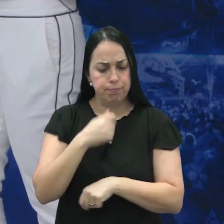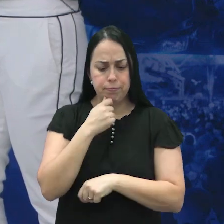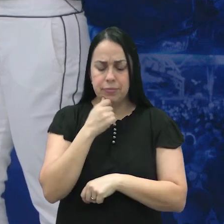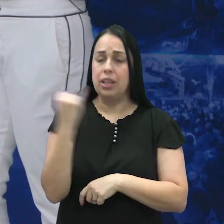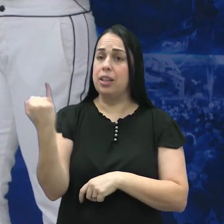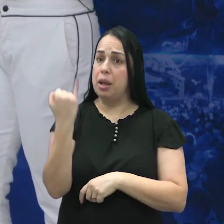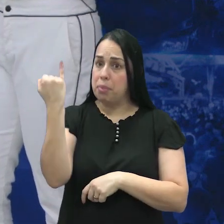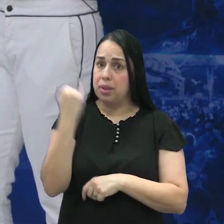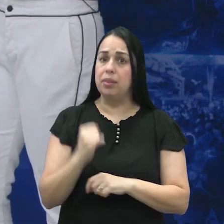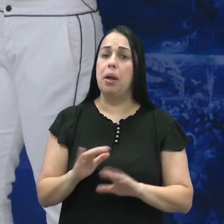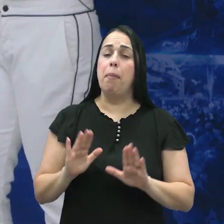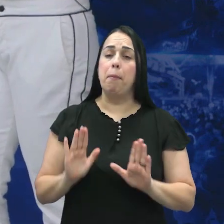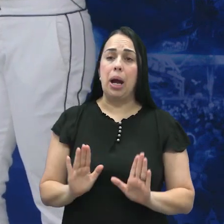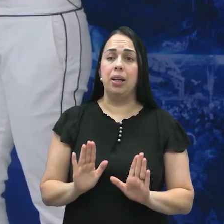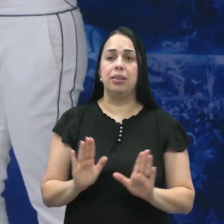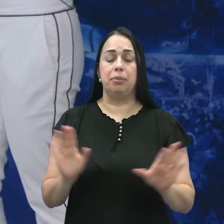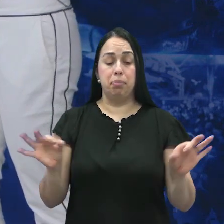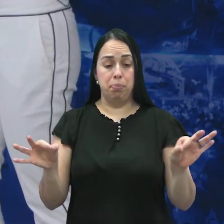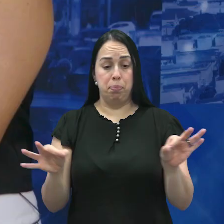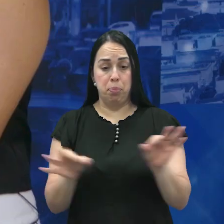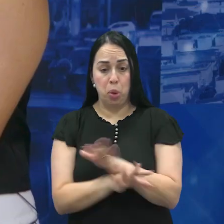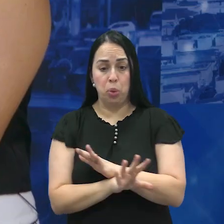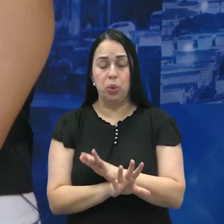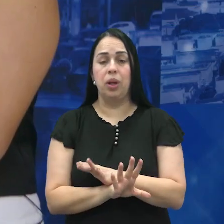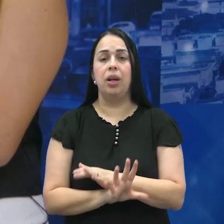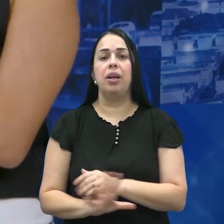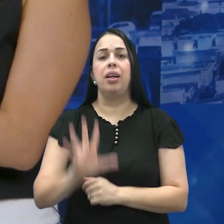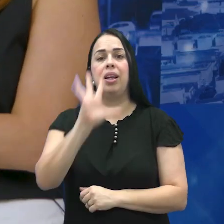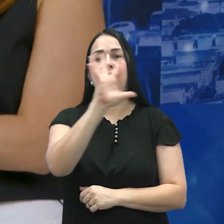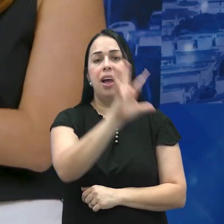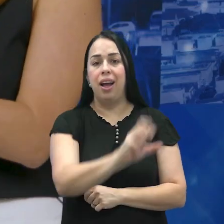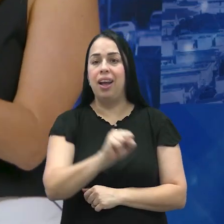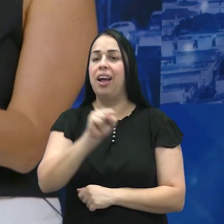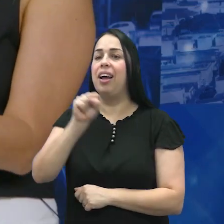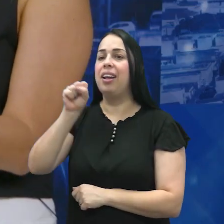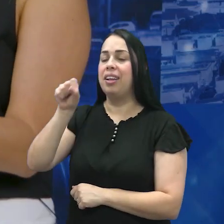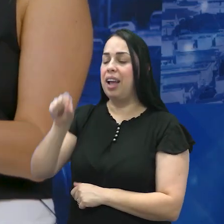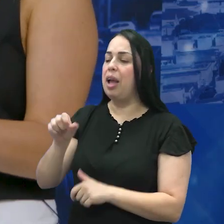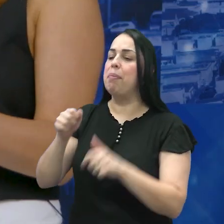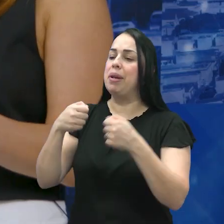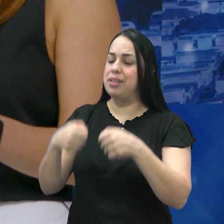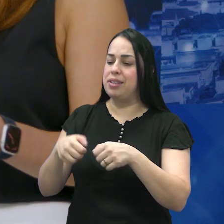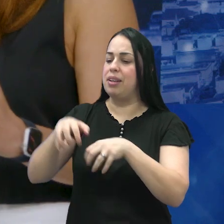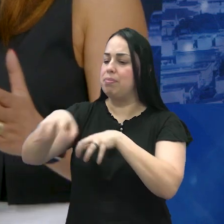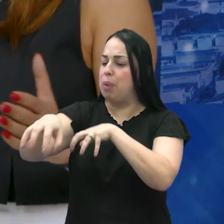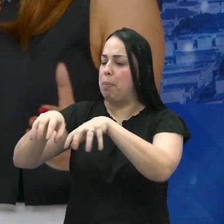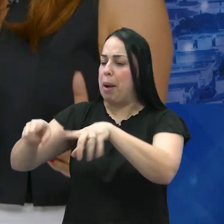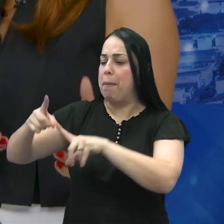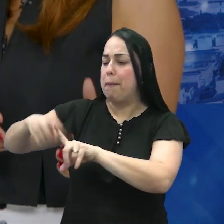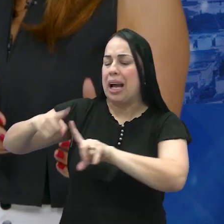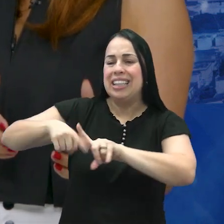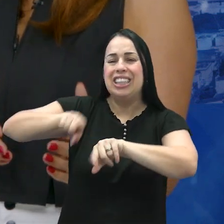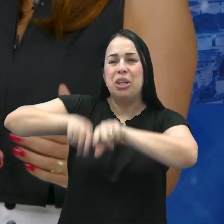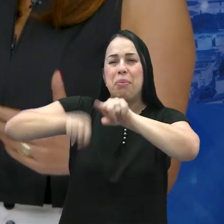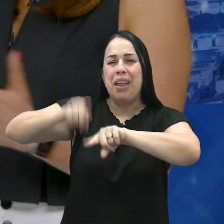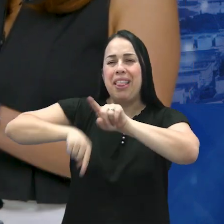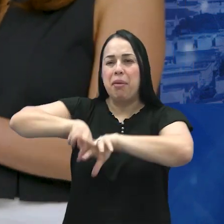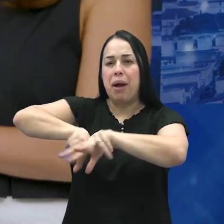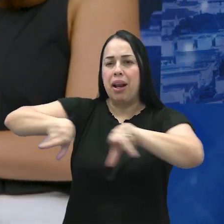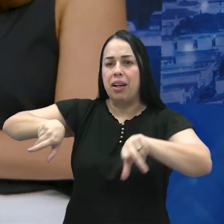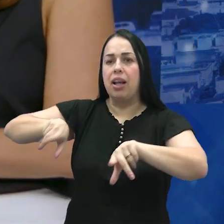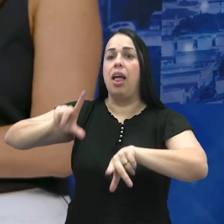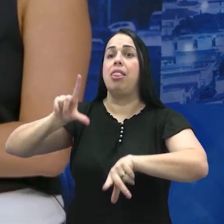potencialmente reciclável, mas depois da coleta realizada, eu preciso segregar novamente entre os diferentes tipos de materiais